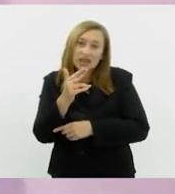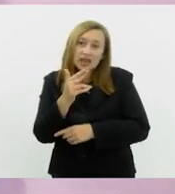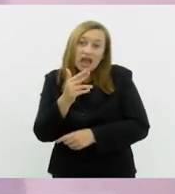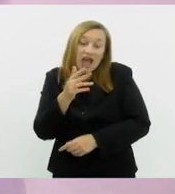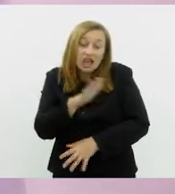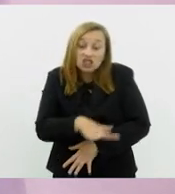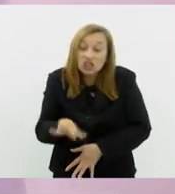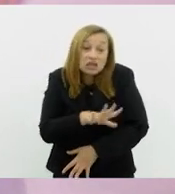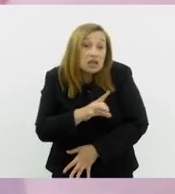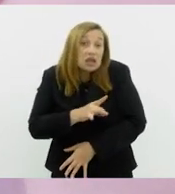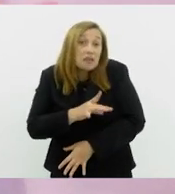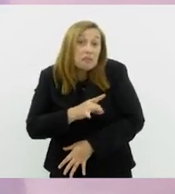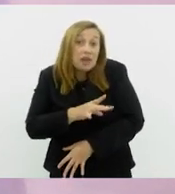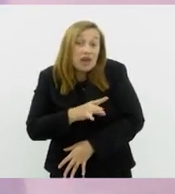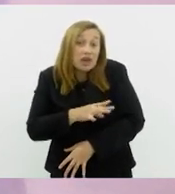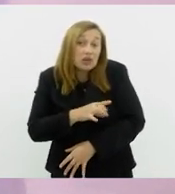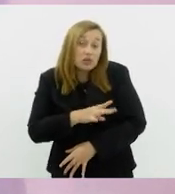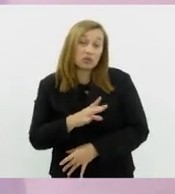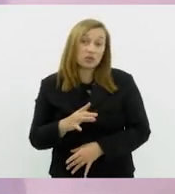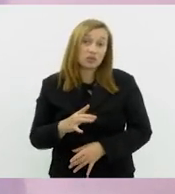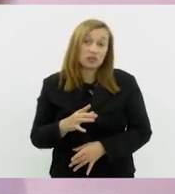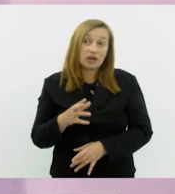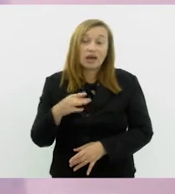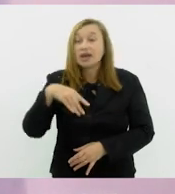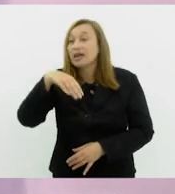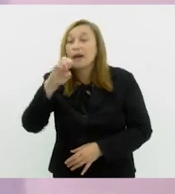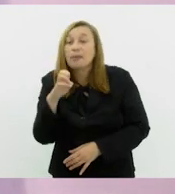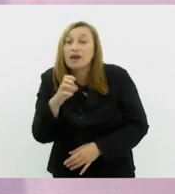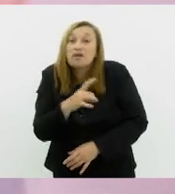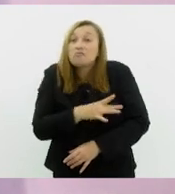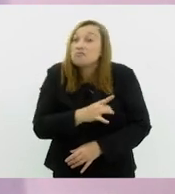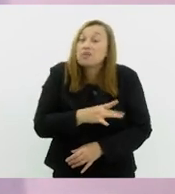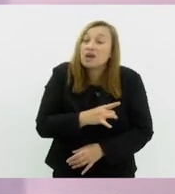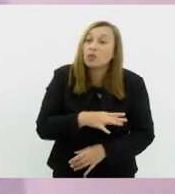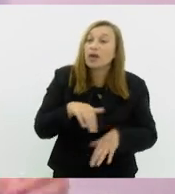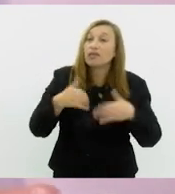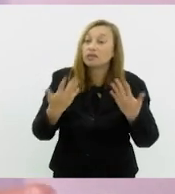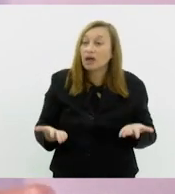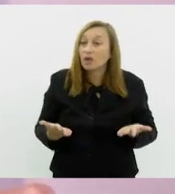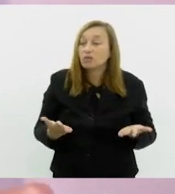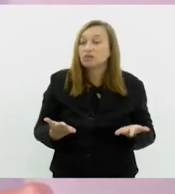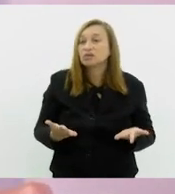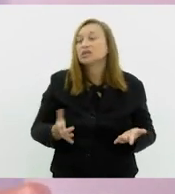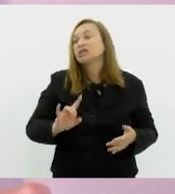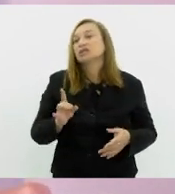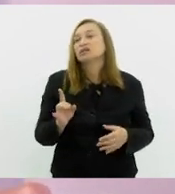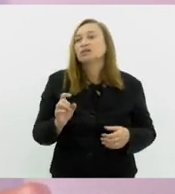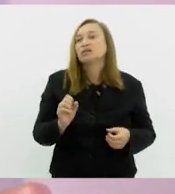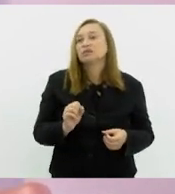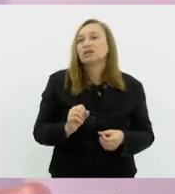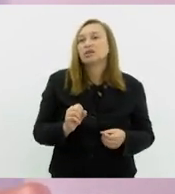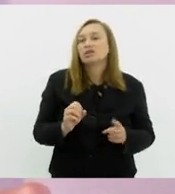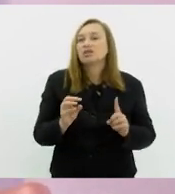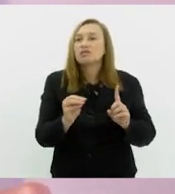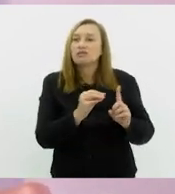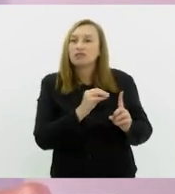as crianças em pânico, e as mães em pânico. Então, não basta